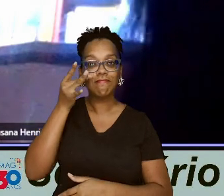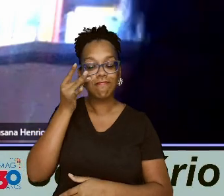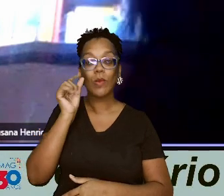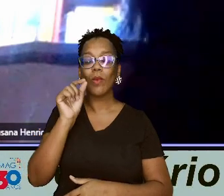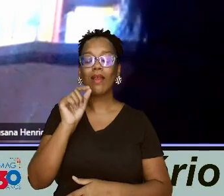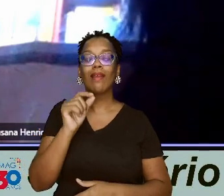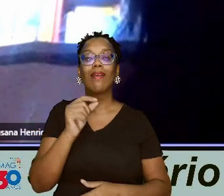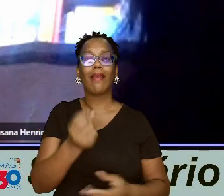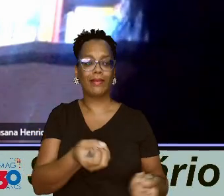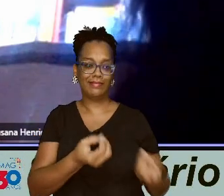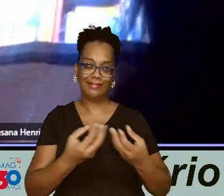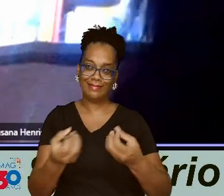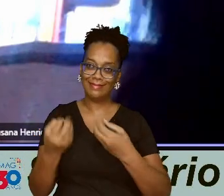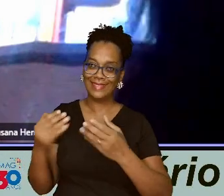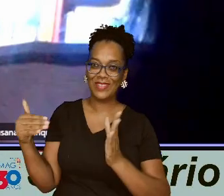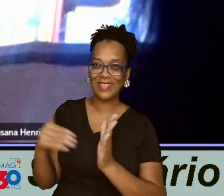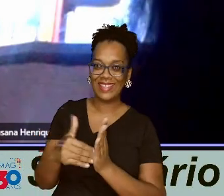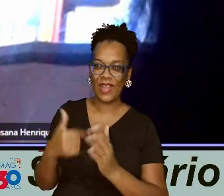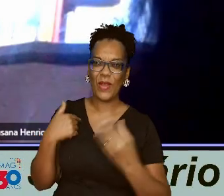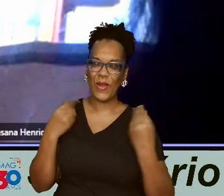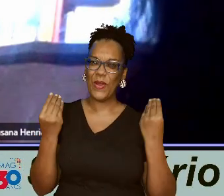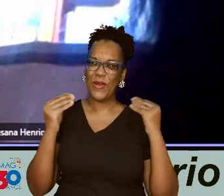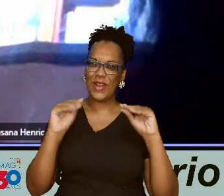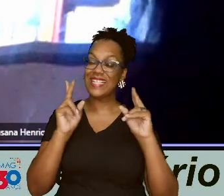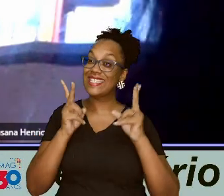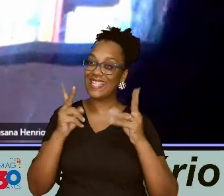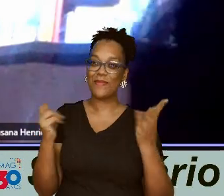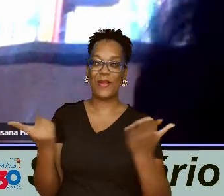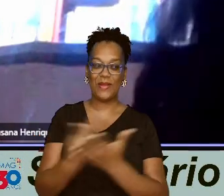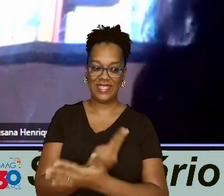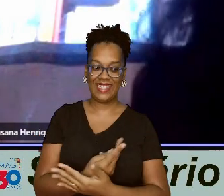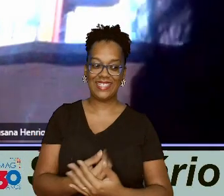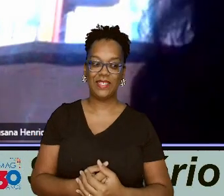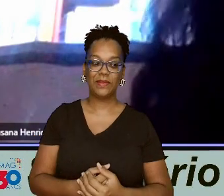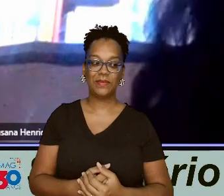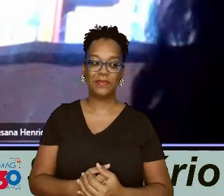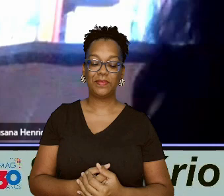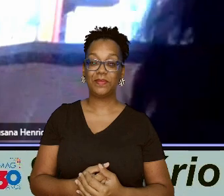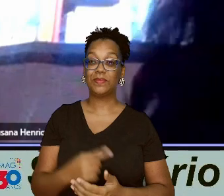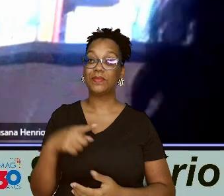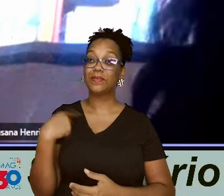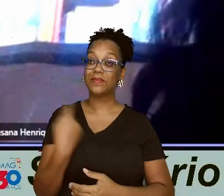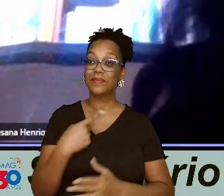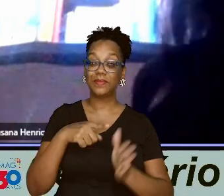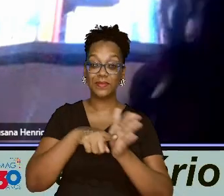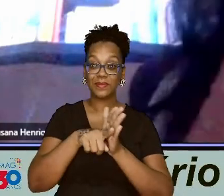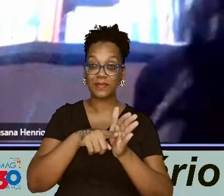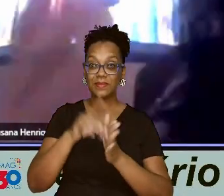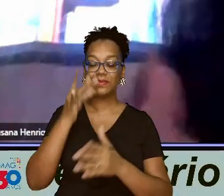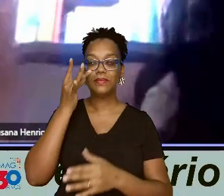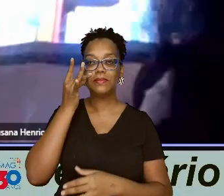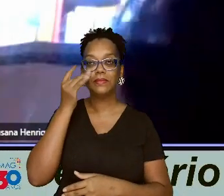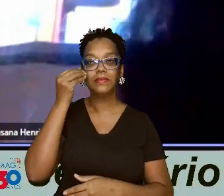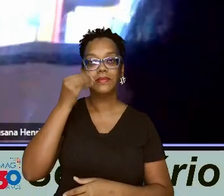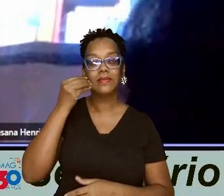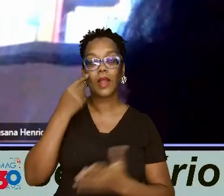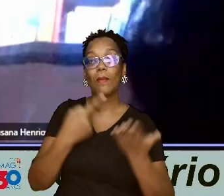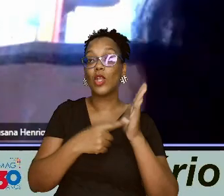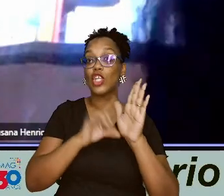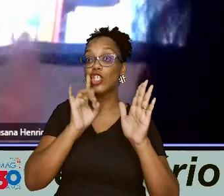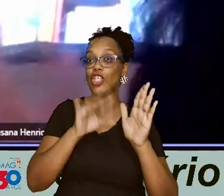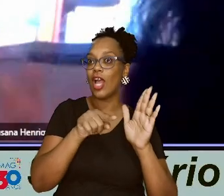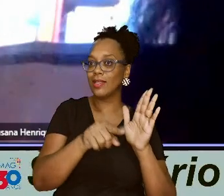assim, eu até coloquei, isso sempre acontece. Nossa pesquisa empírica não mostrou só isso, mostrou